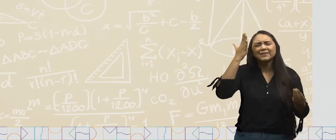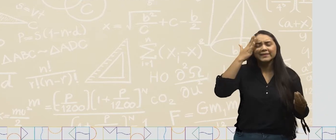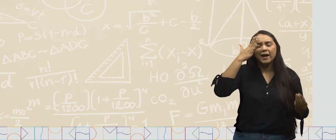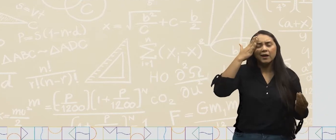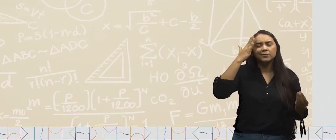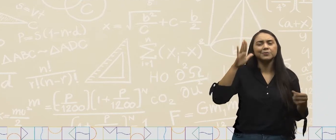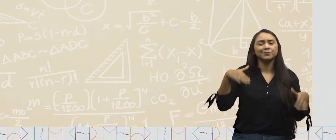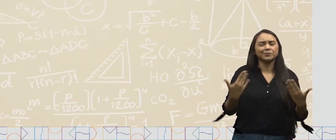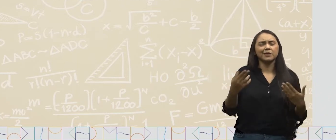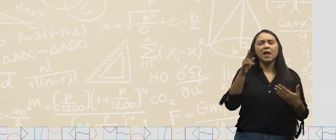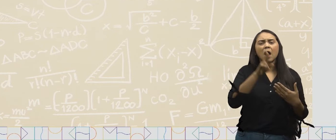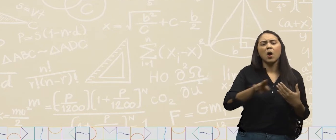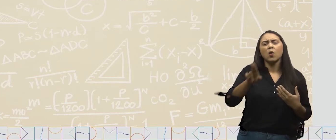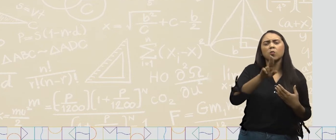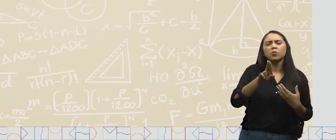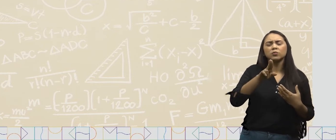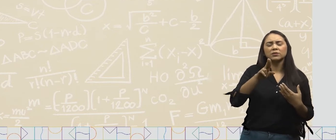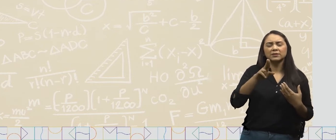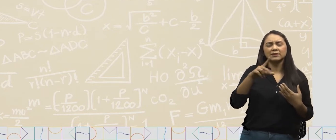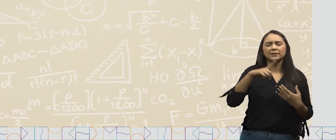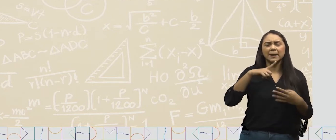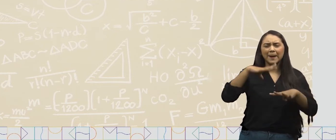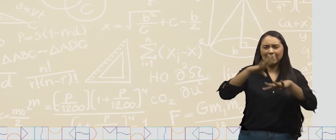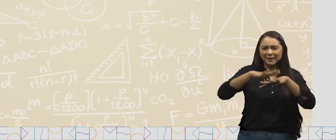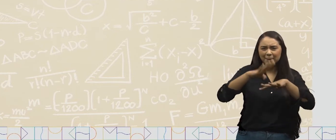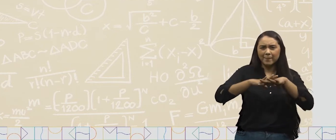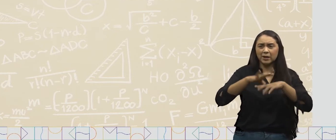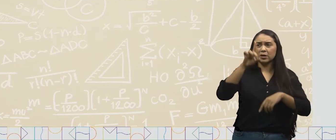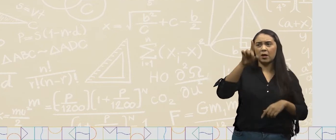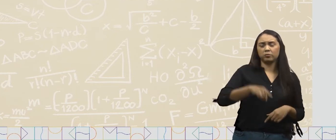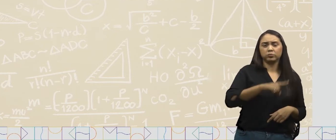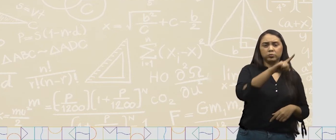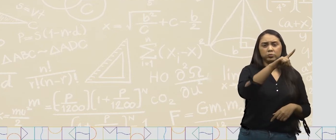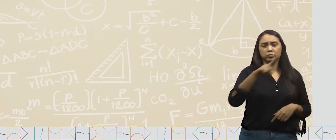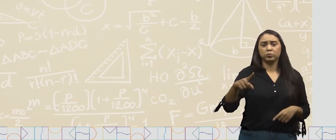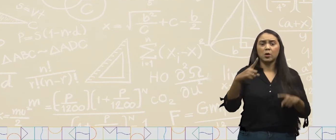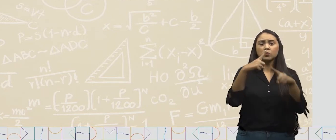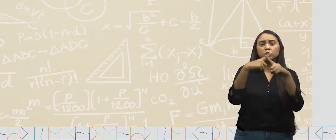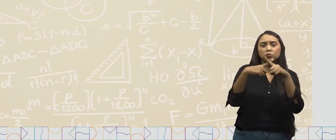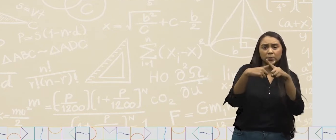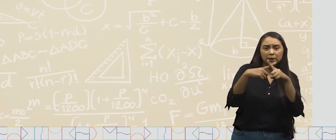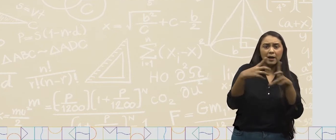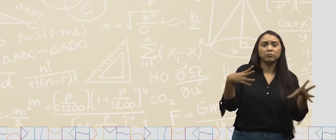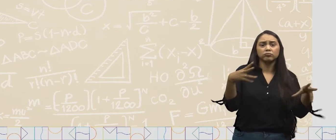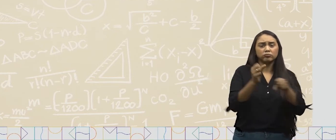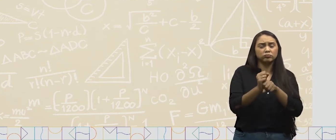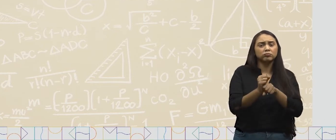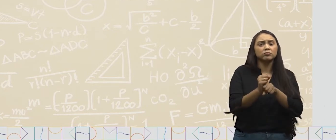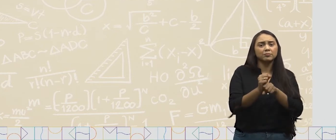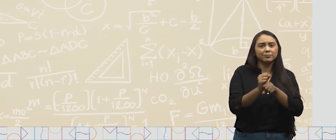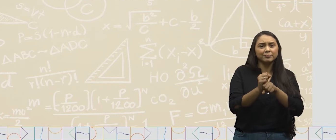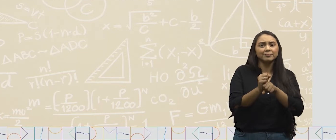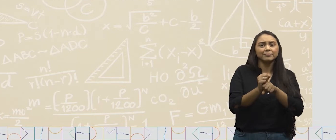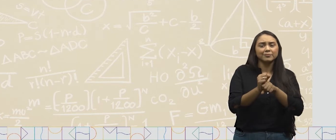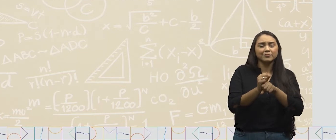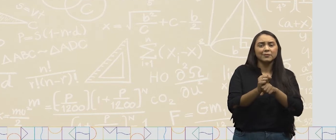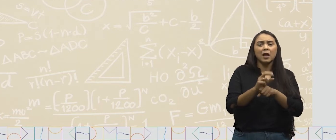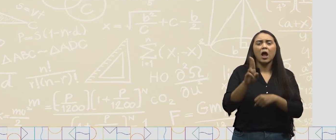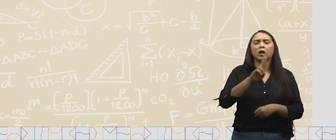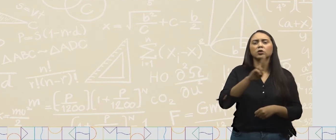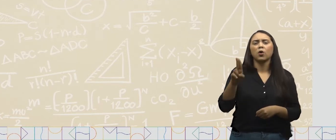uma forma de encontrarmos a resposta de uma questão através da nossa famosa também